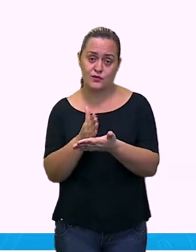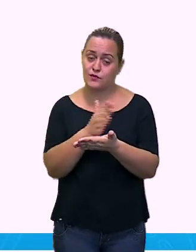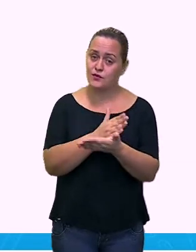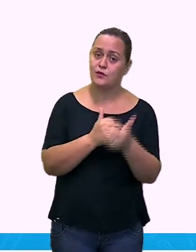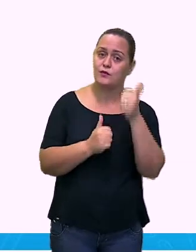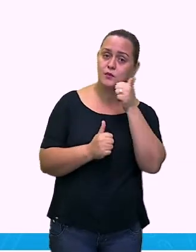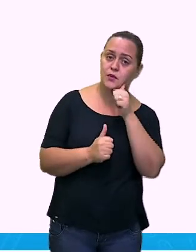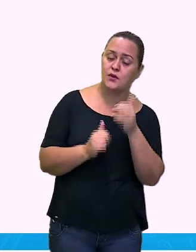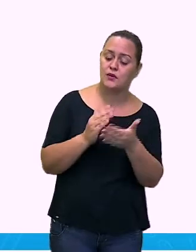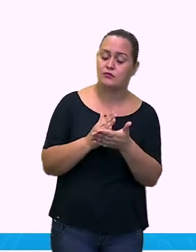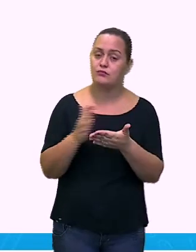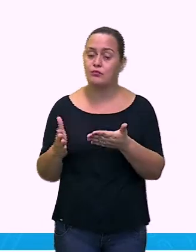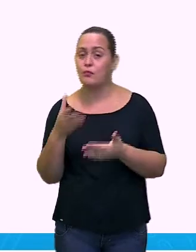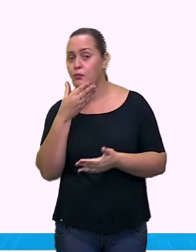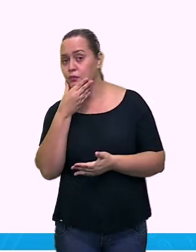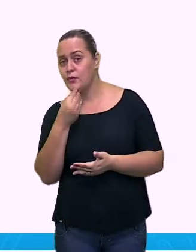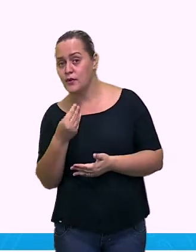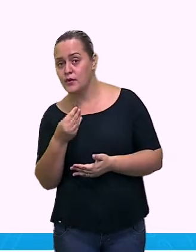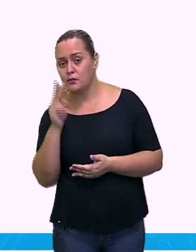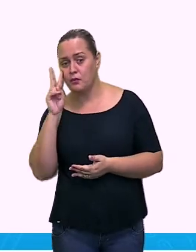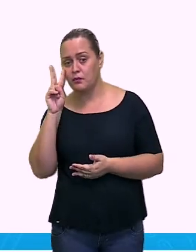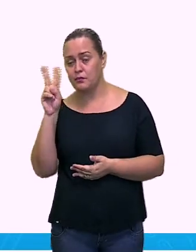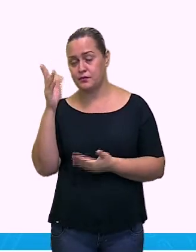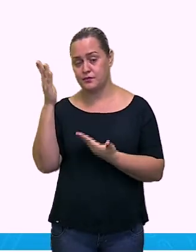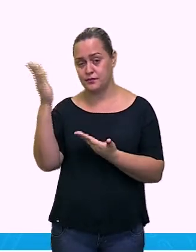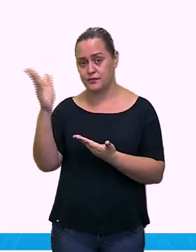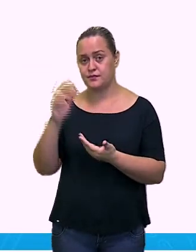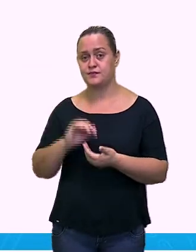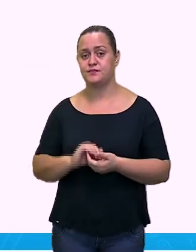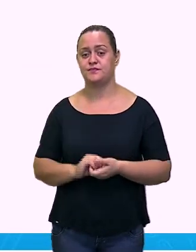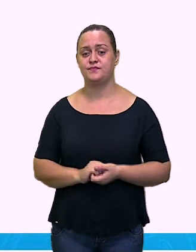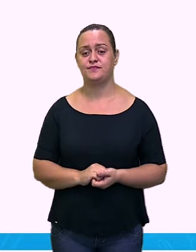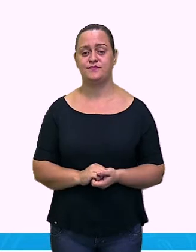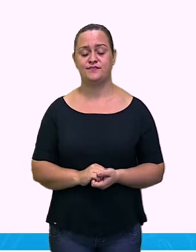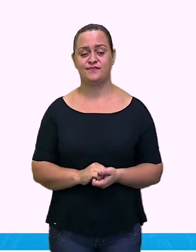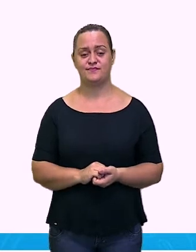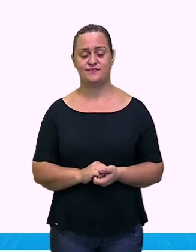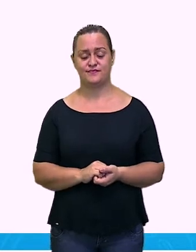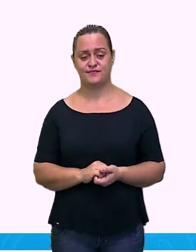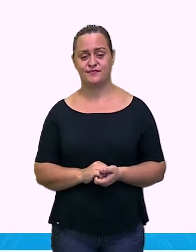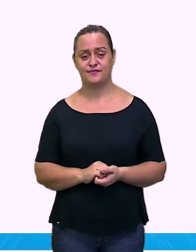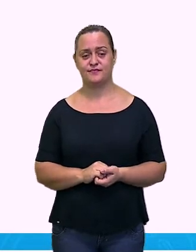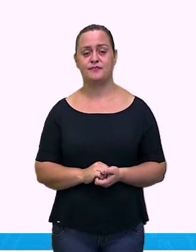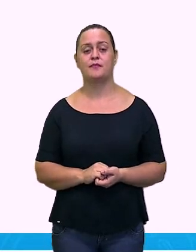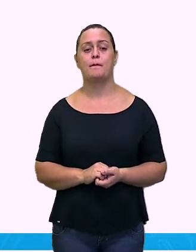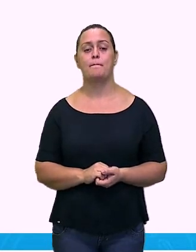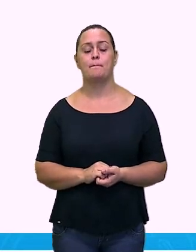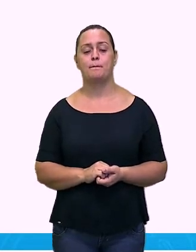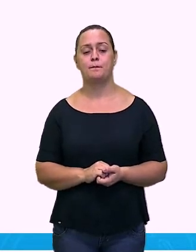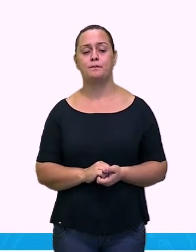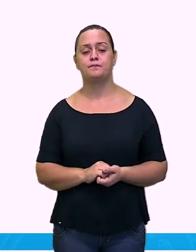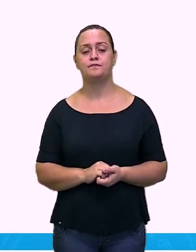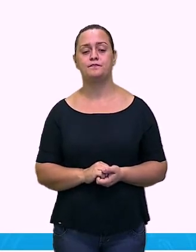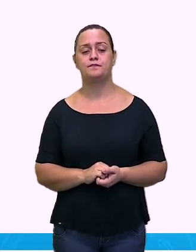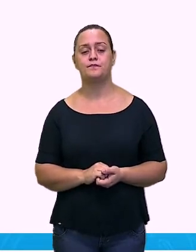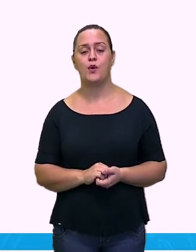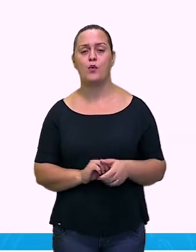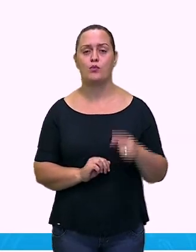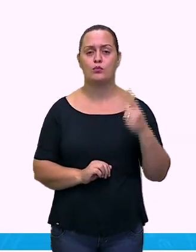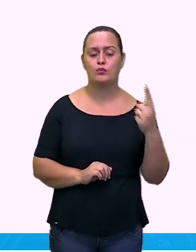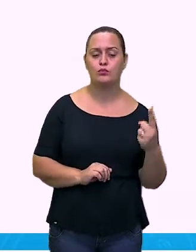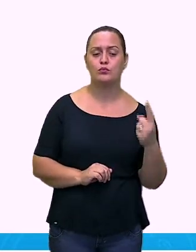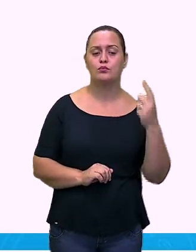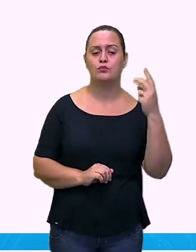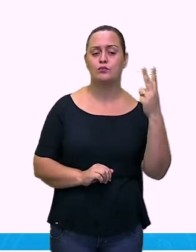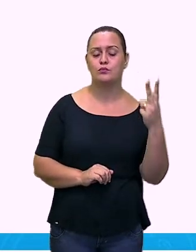vamos lá ó um para cá um para cá um para